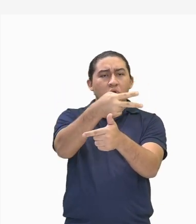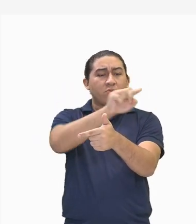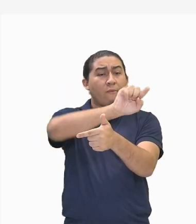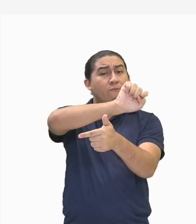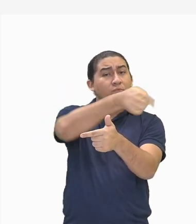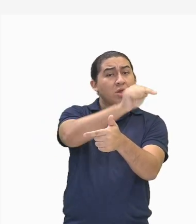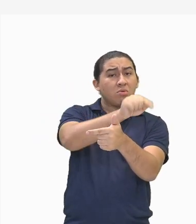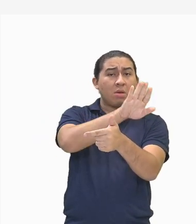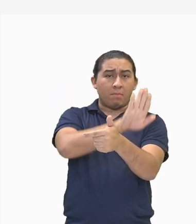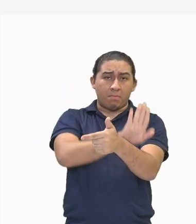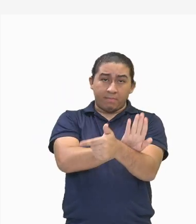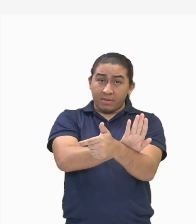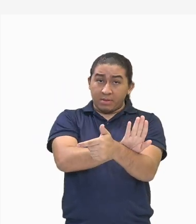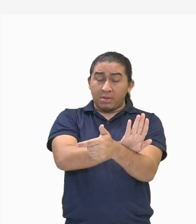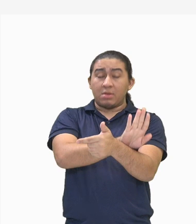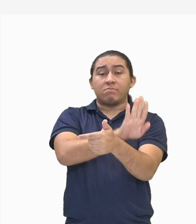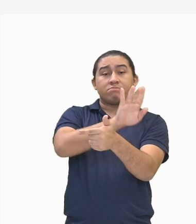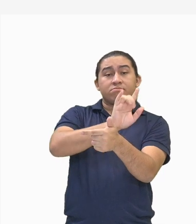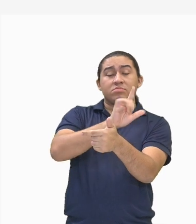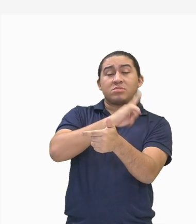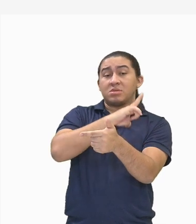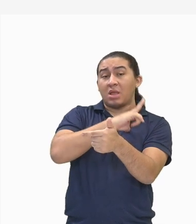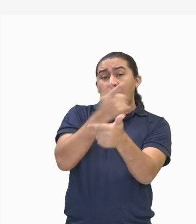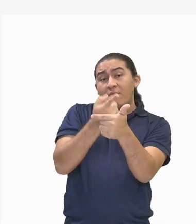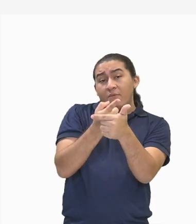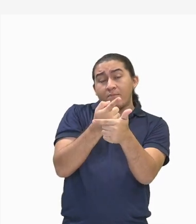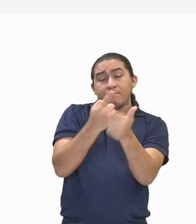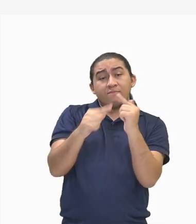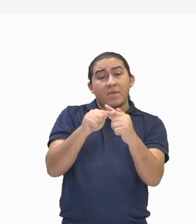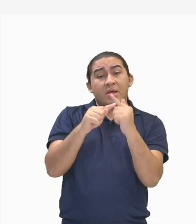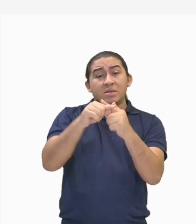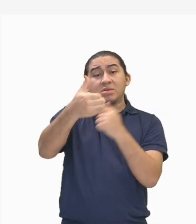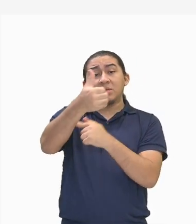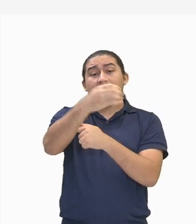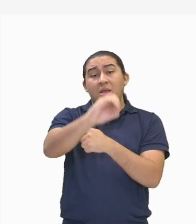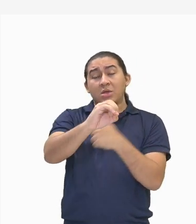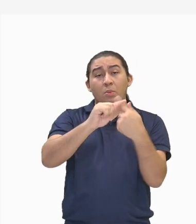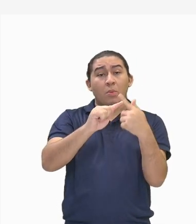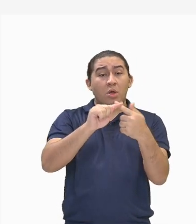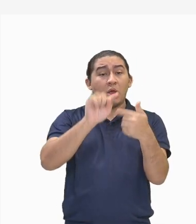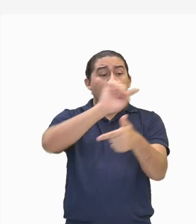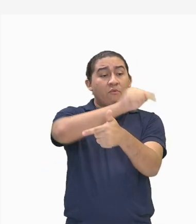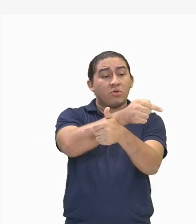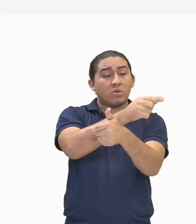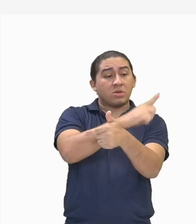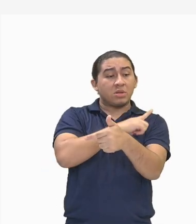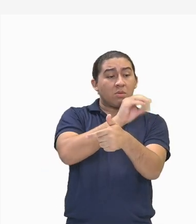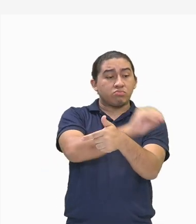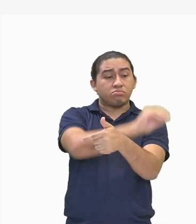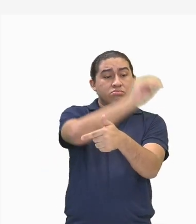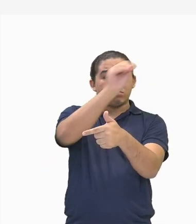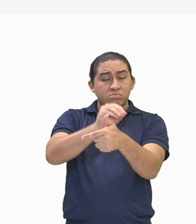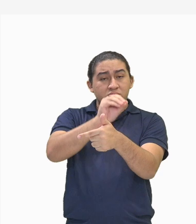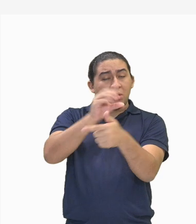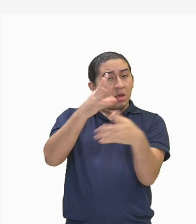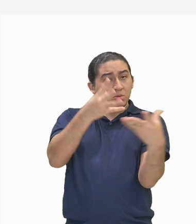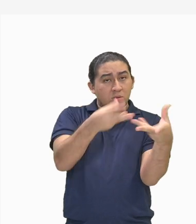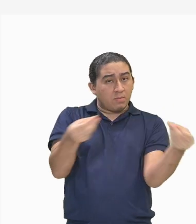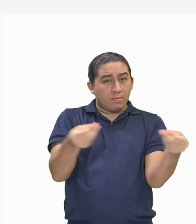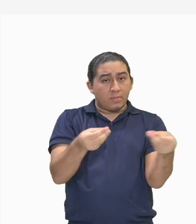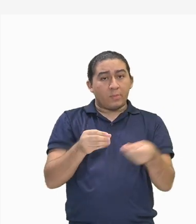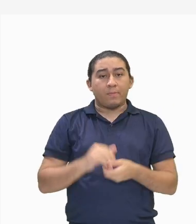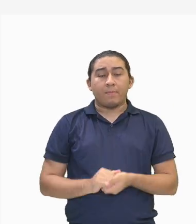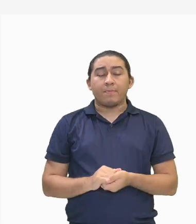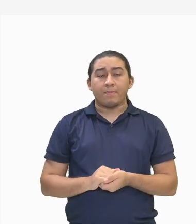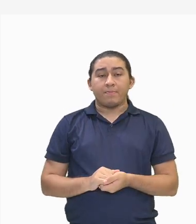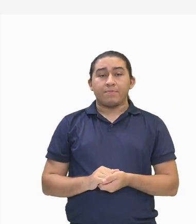A gente multiplica por 10, porque aí a vírgula vai andar uma casa para a direita e aí some, certo? Mas quando a